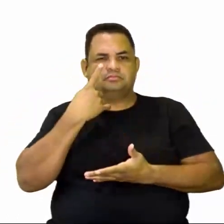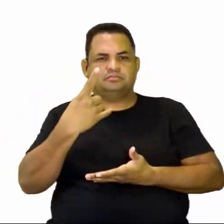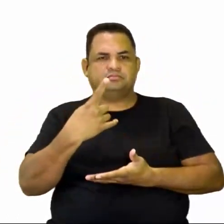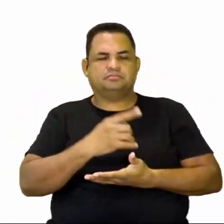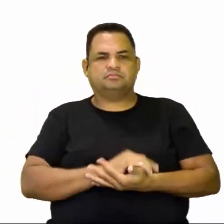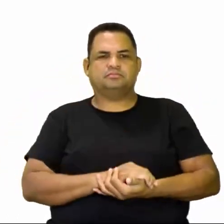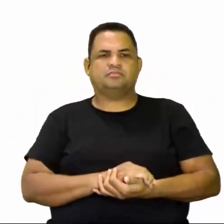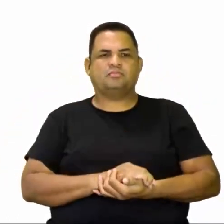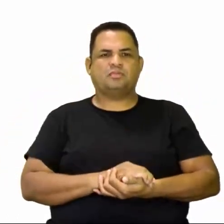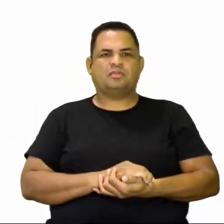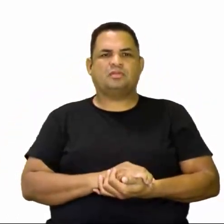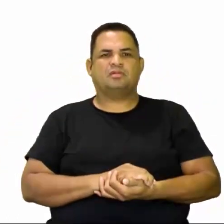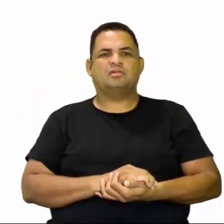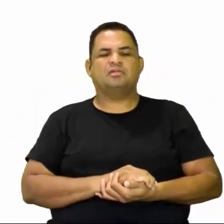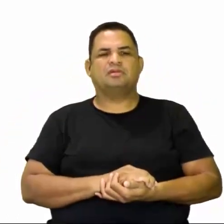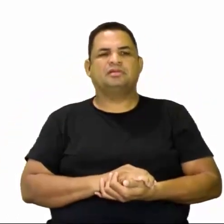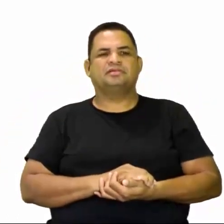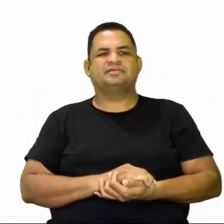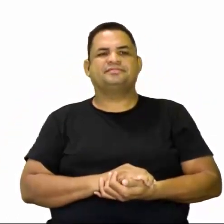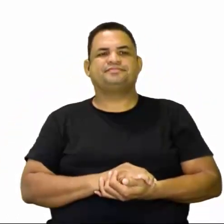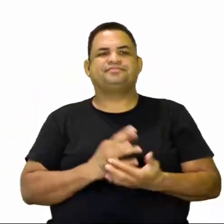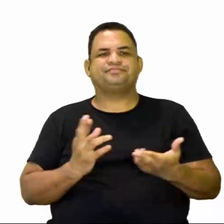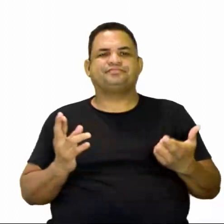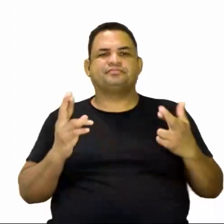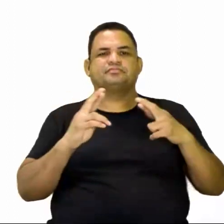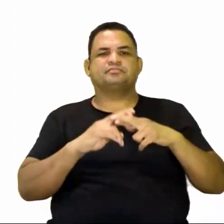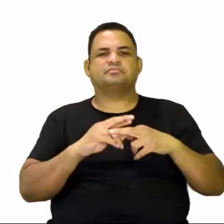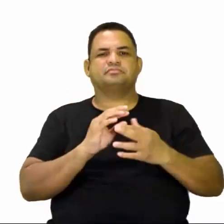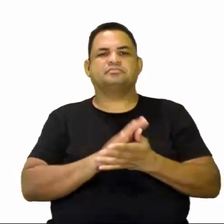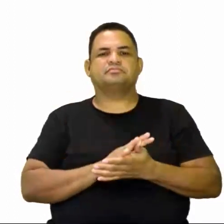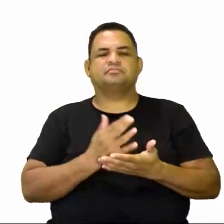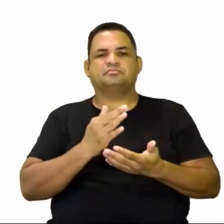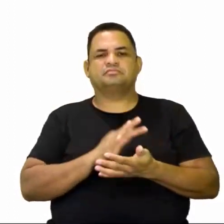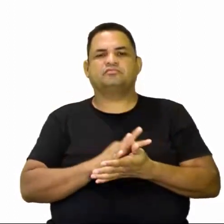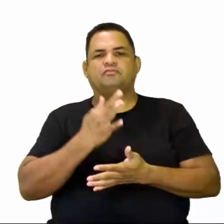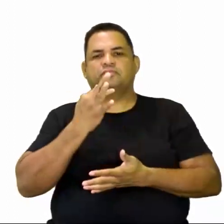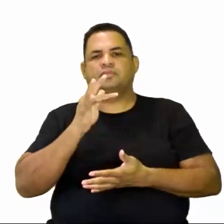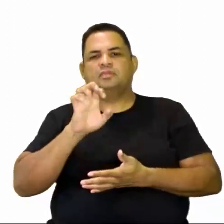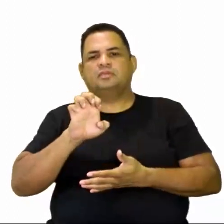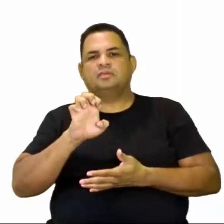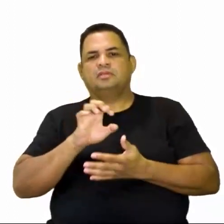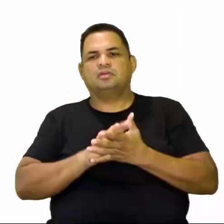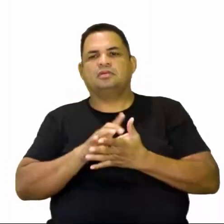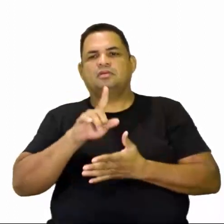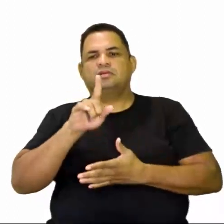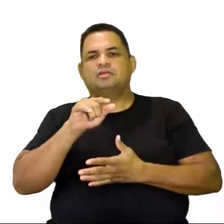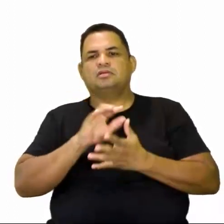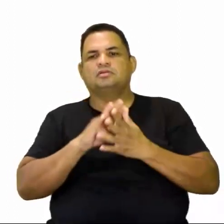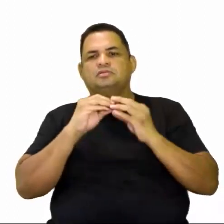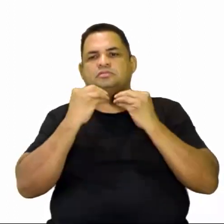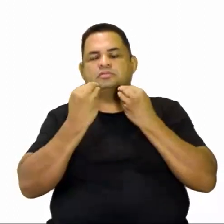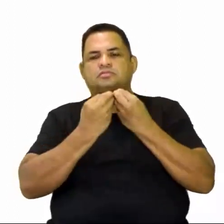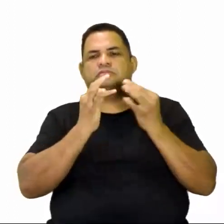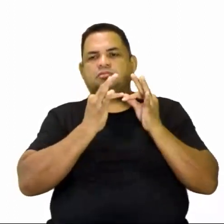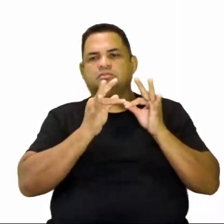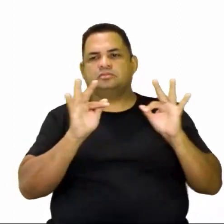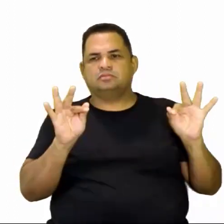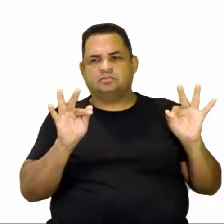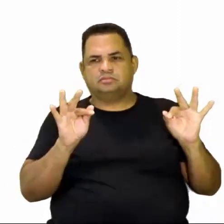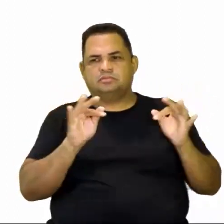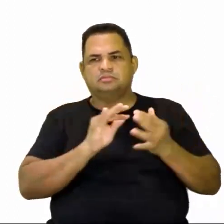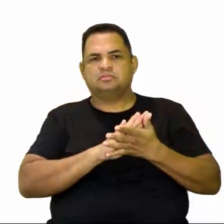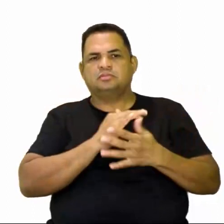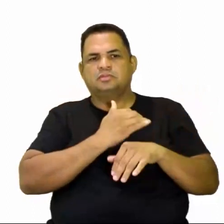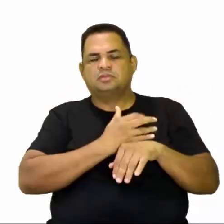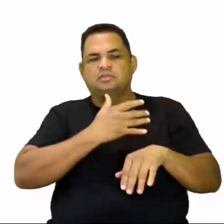observe que nessa reação, o ferro é a substância simples